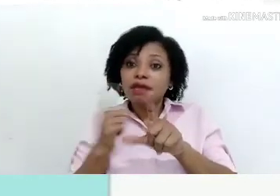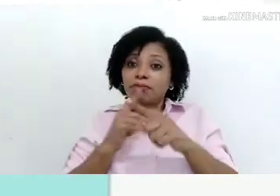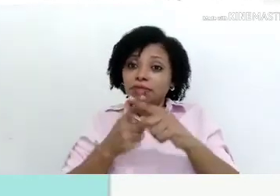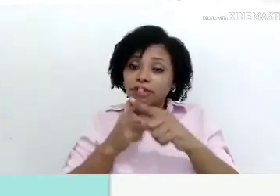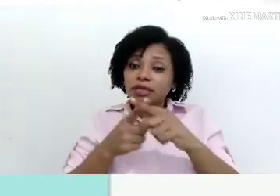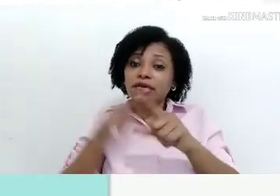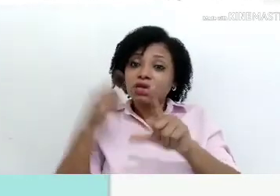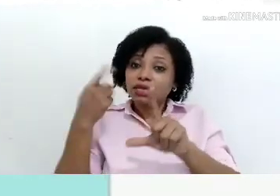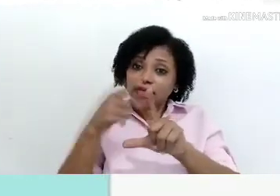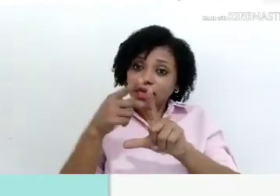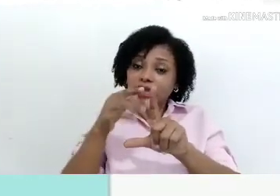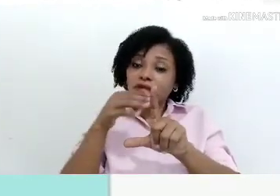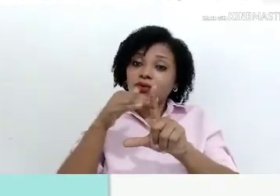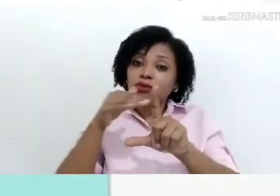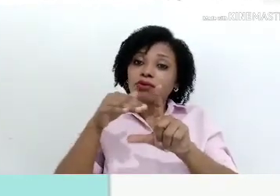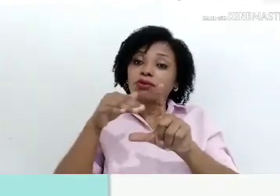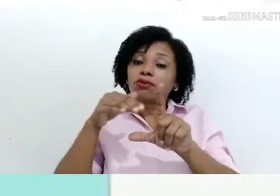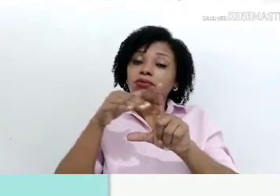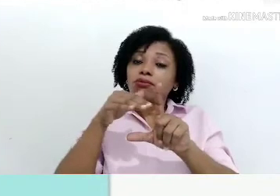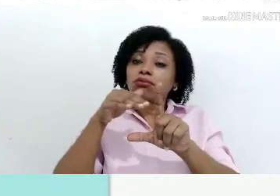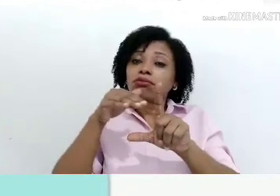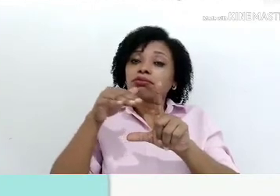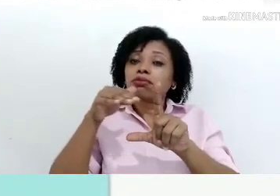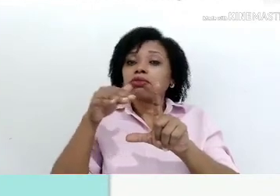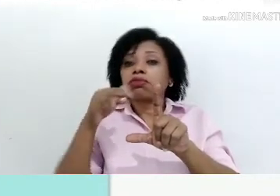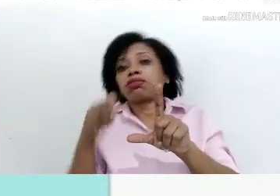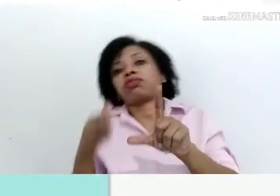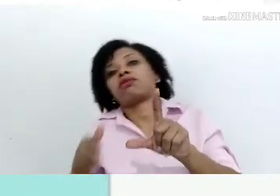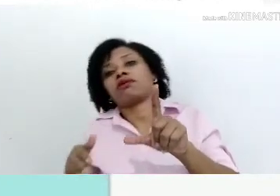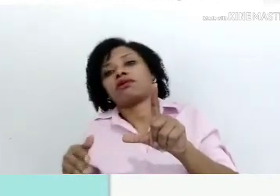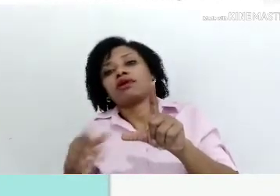é porque ele perde, né, ao longo do tempo.